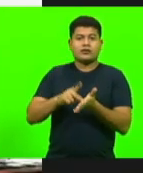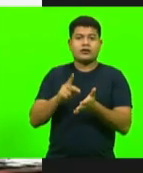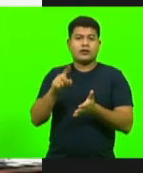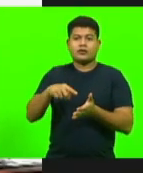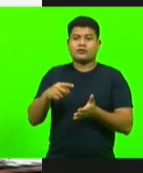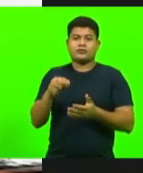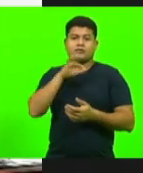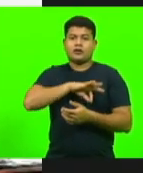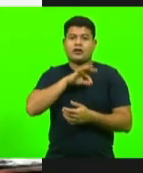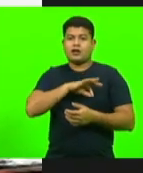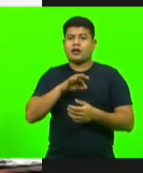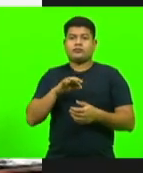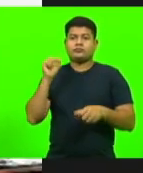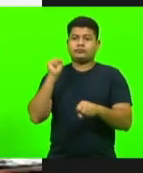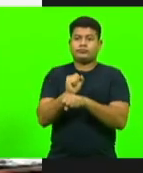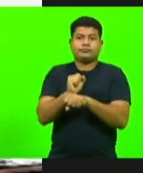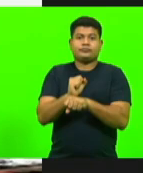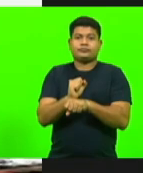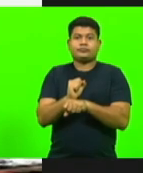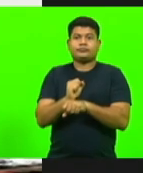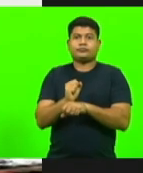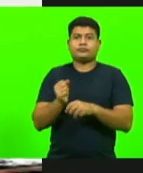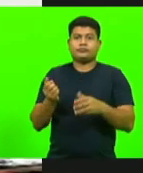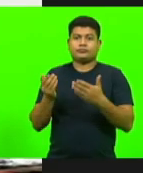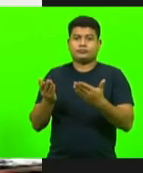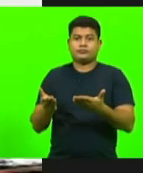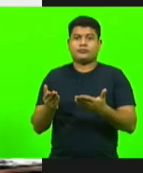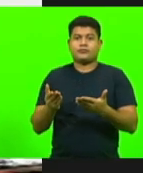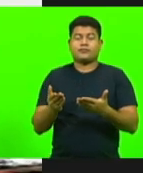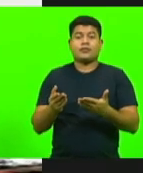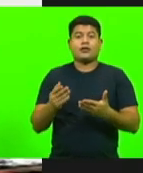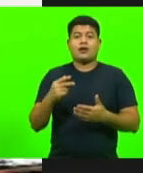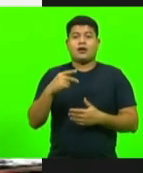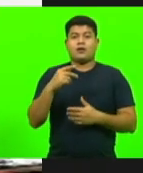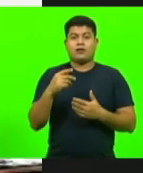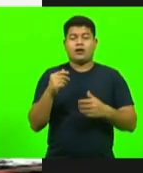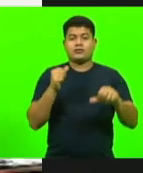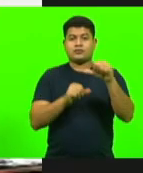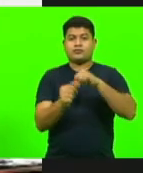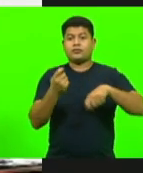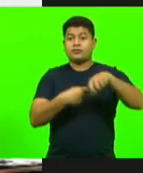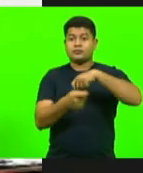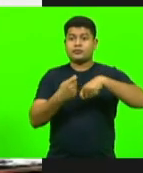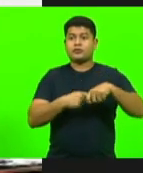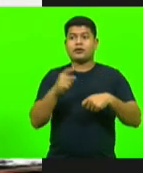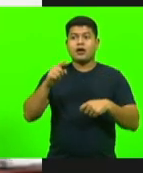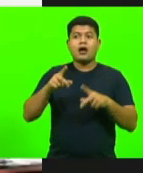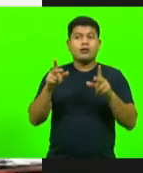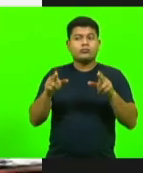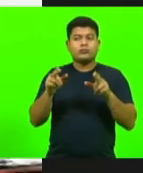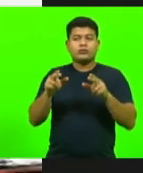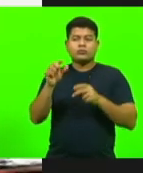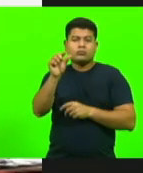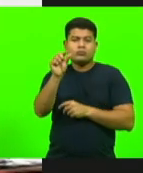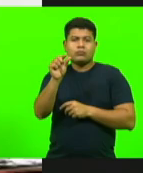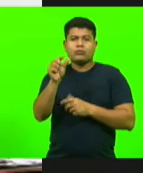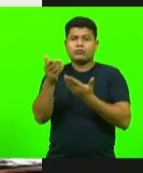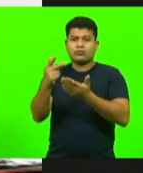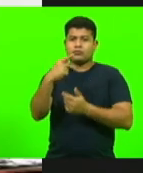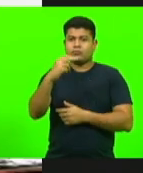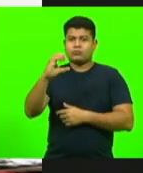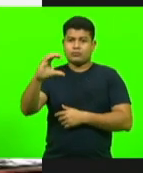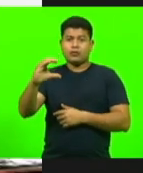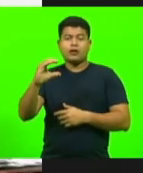estadual ela já foi um cafezinho do que pode ser essa peg-32 tanto nos na questão da Extinção de cargos esse